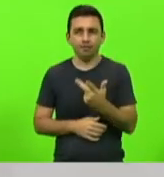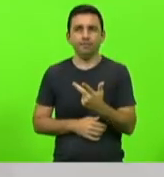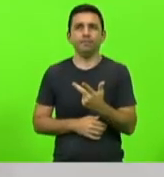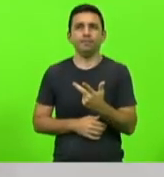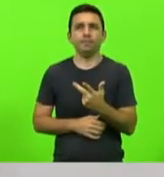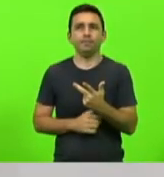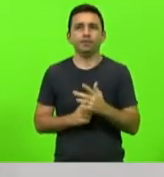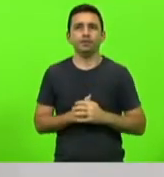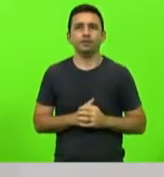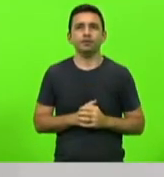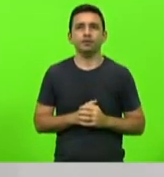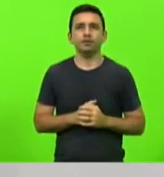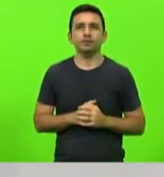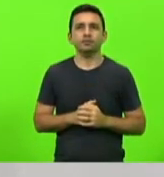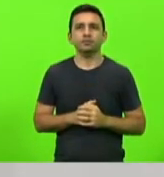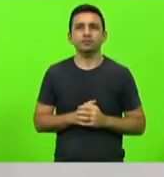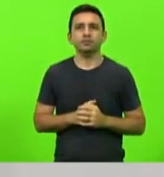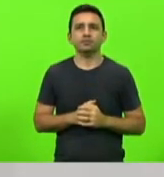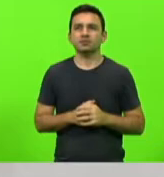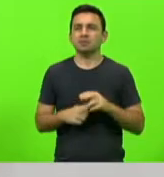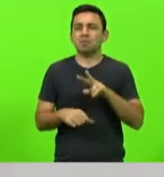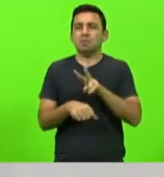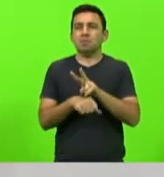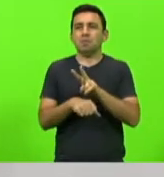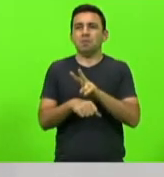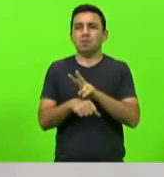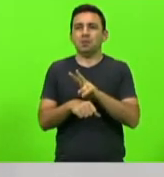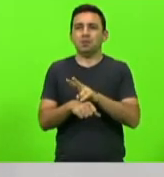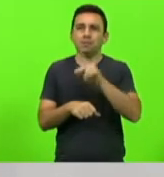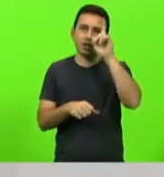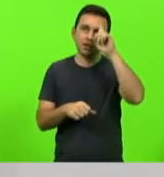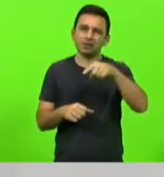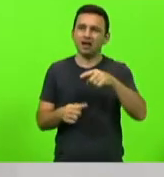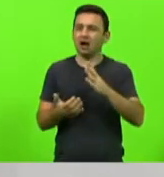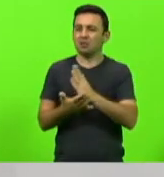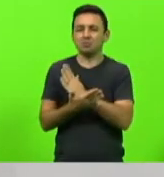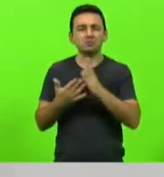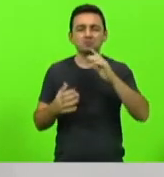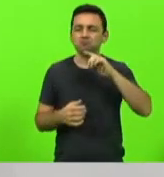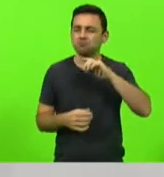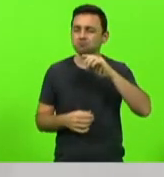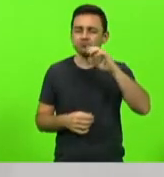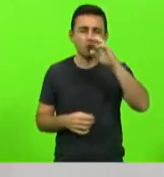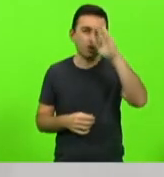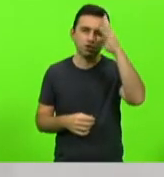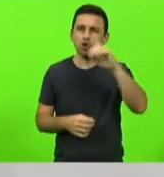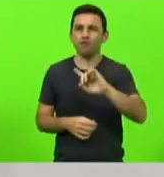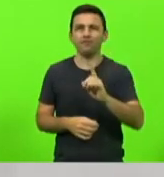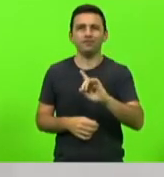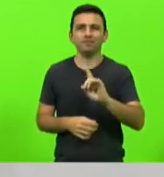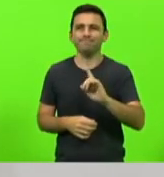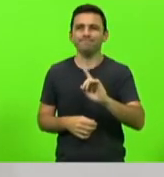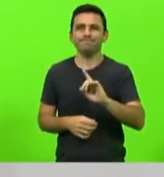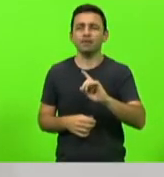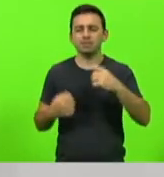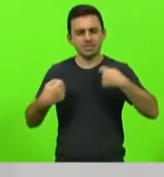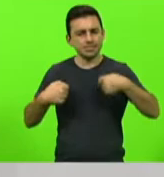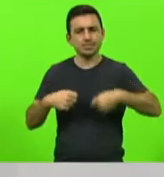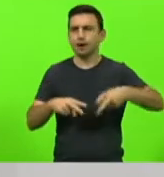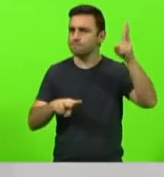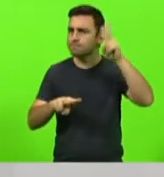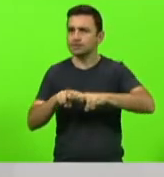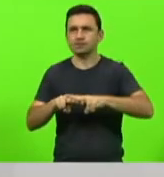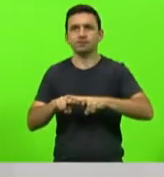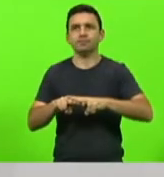que medida protetiva, em certos casos, não resolve, tem que ser prisão